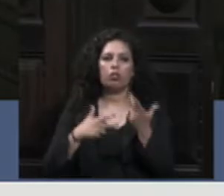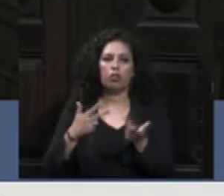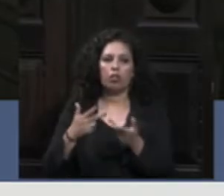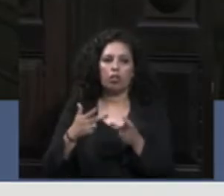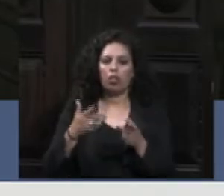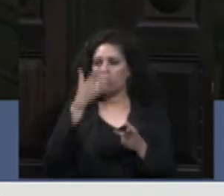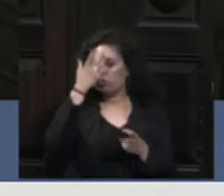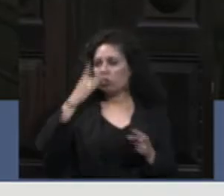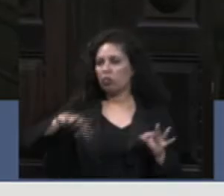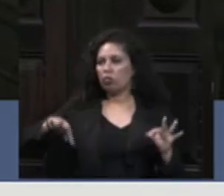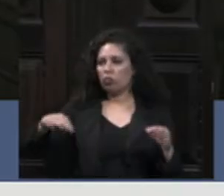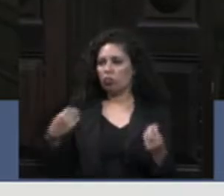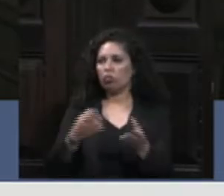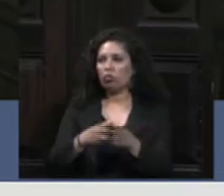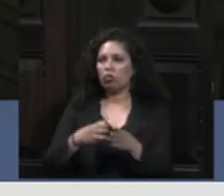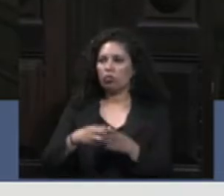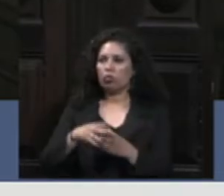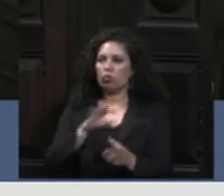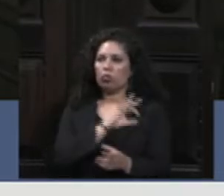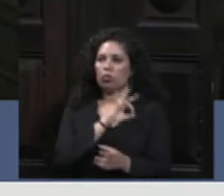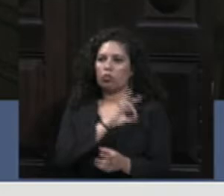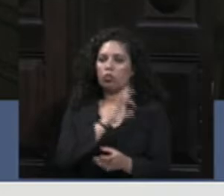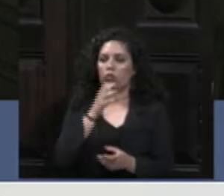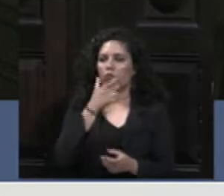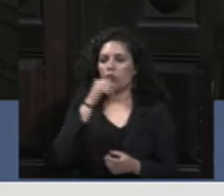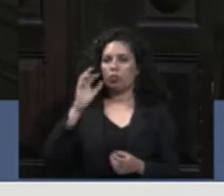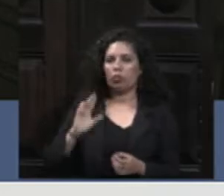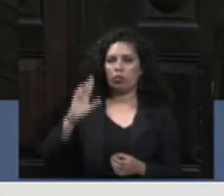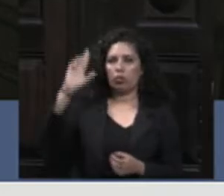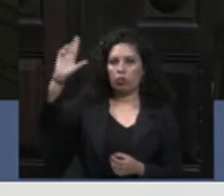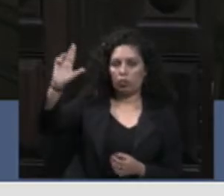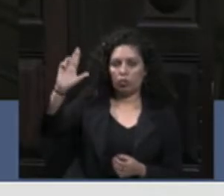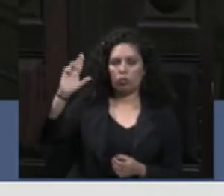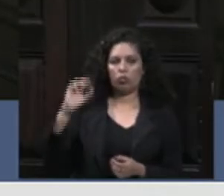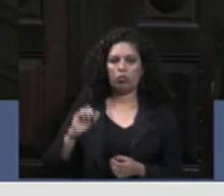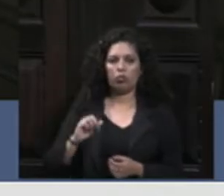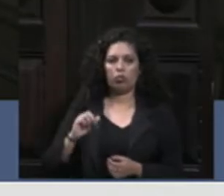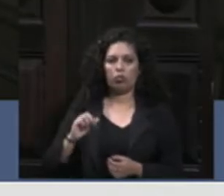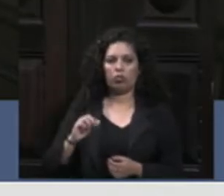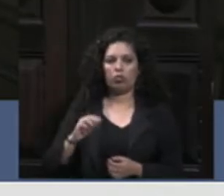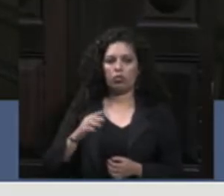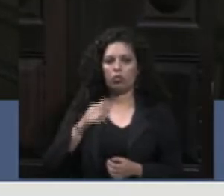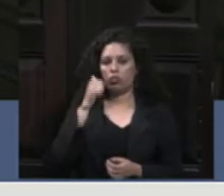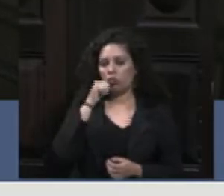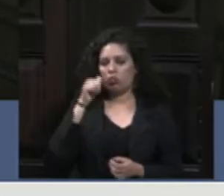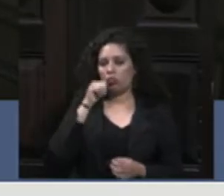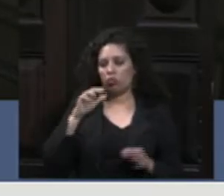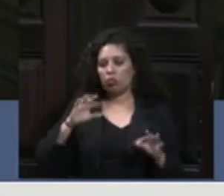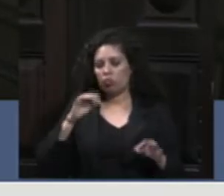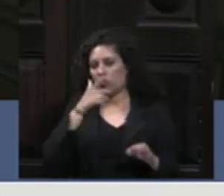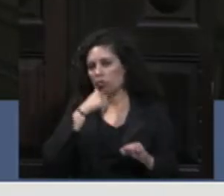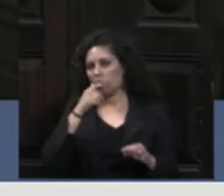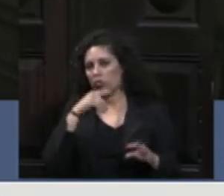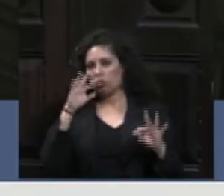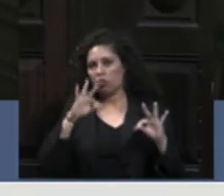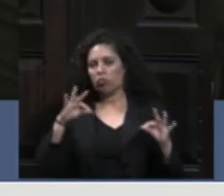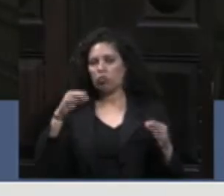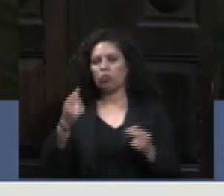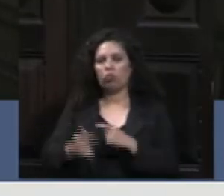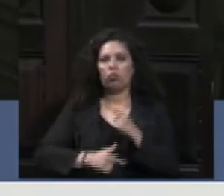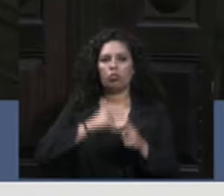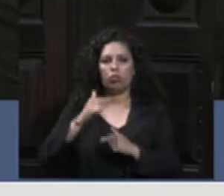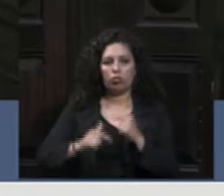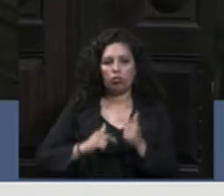classe policial, ao chefe da Polícia Civil, doutor Rivaldo, a todas as mulheres e homens que integram a